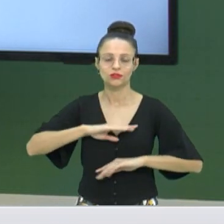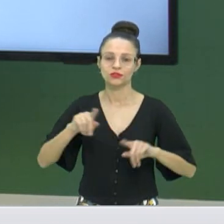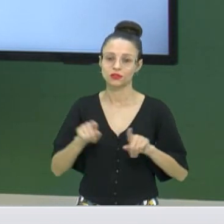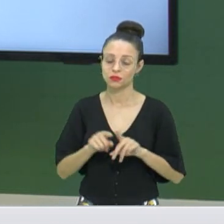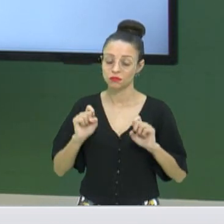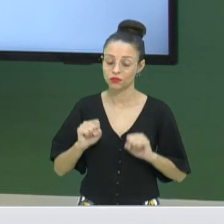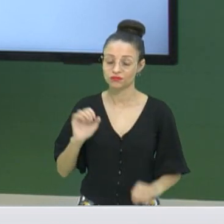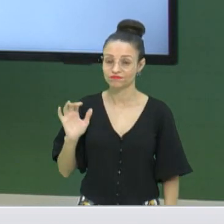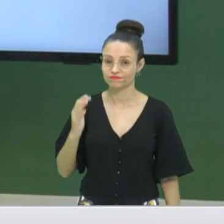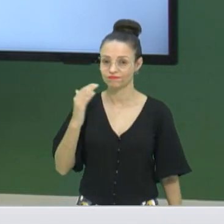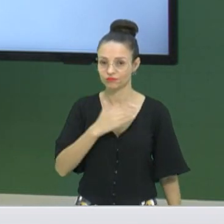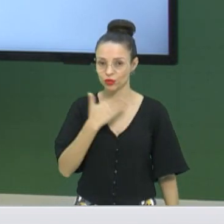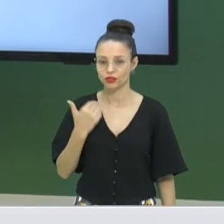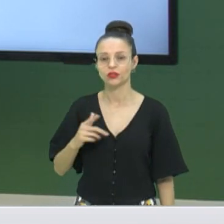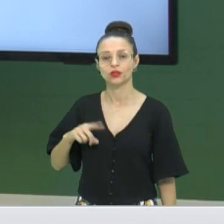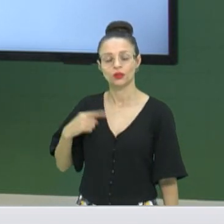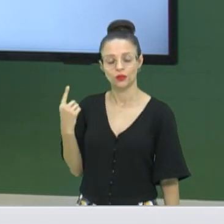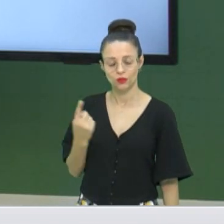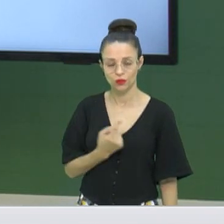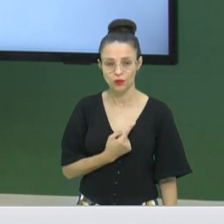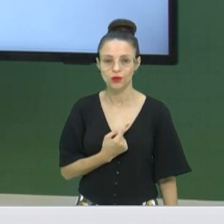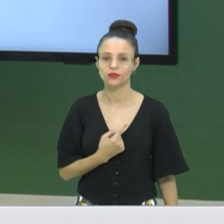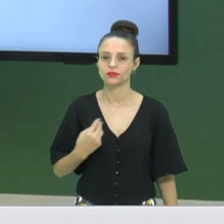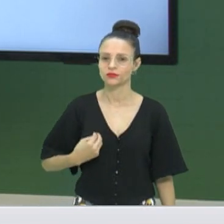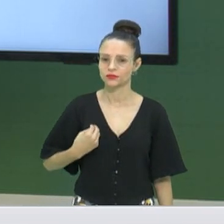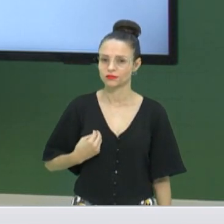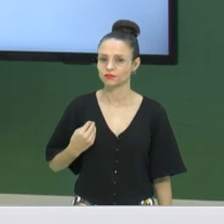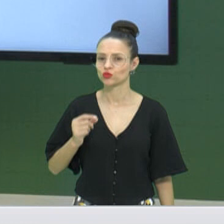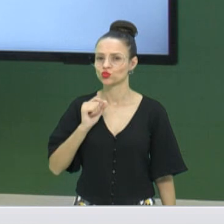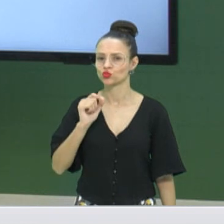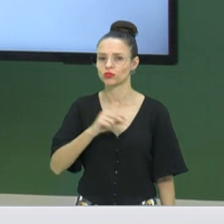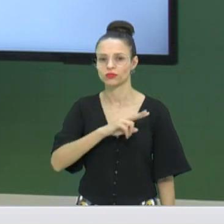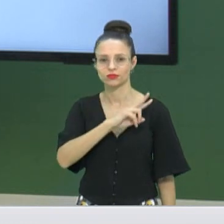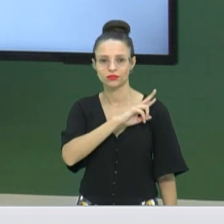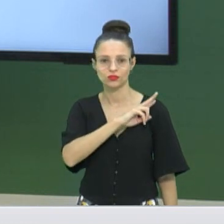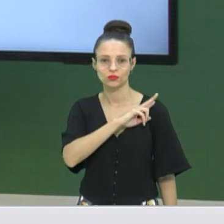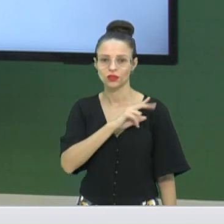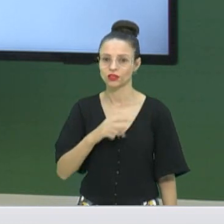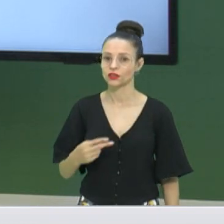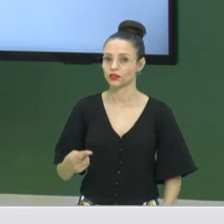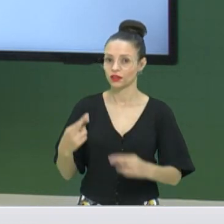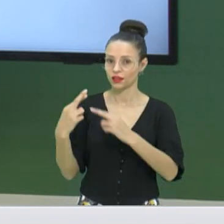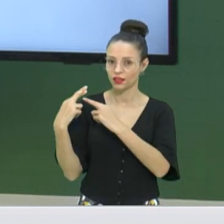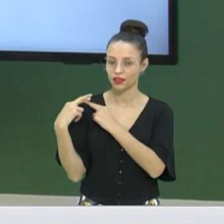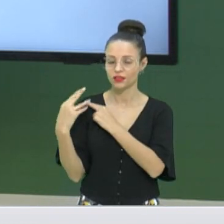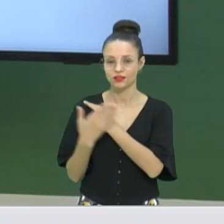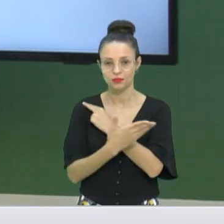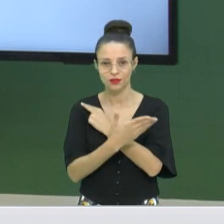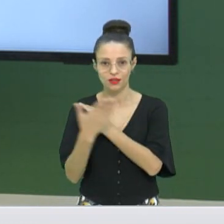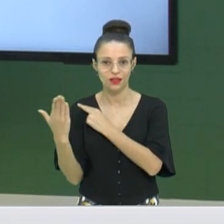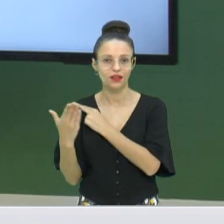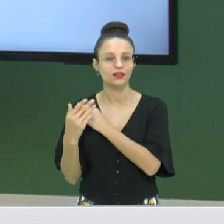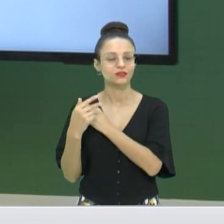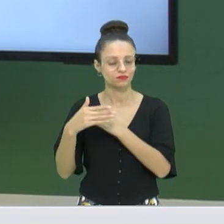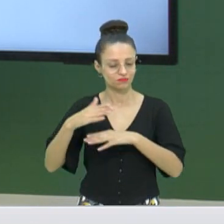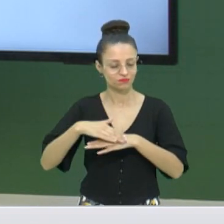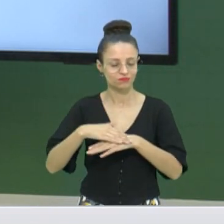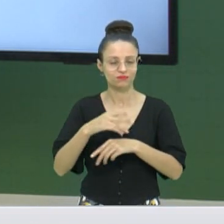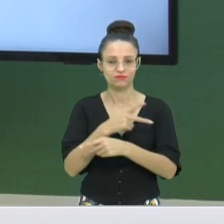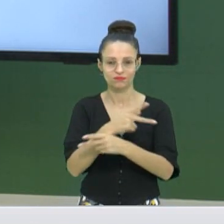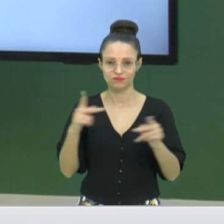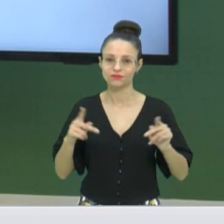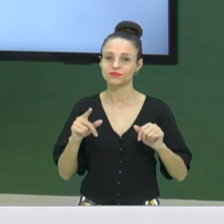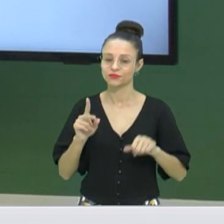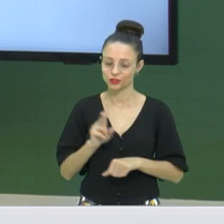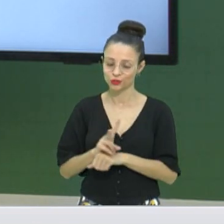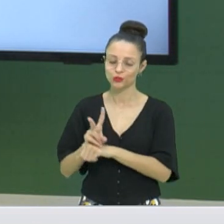a morte. E nós, né, que já estamos aí no ensino médio, algumas responsabilidades da casa já estão por nossa conta, temos